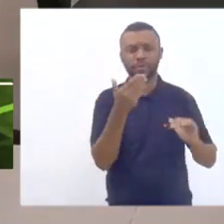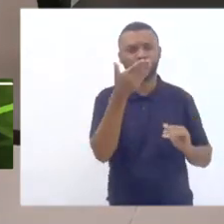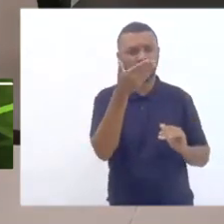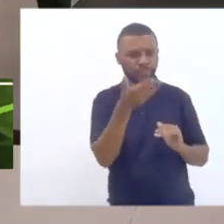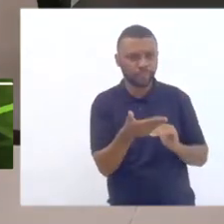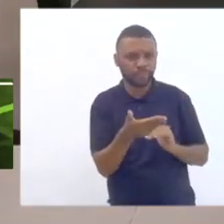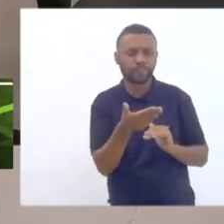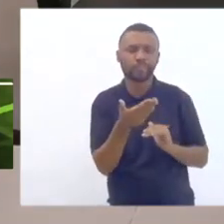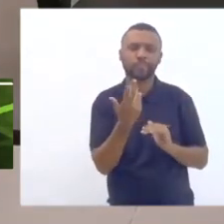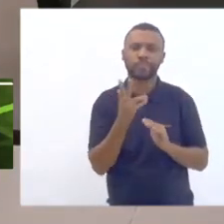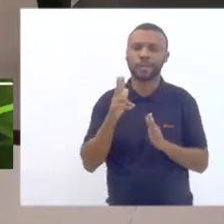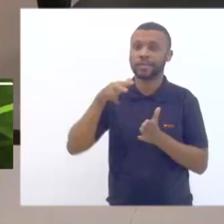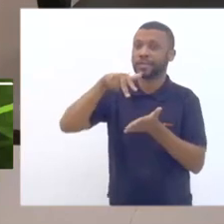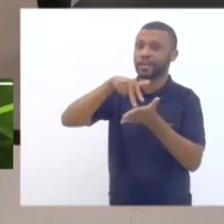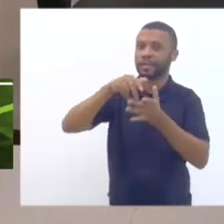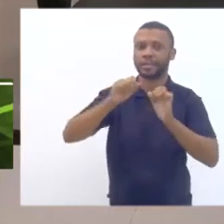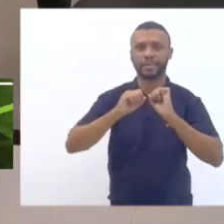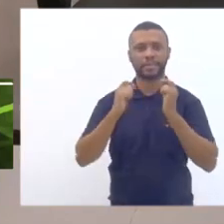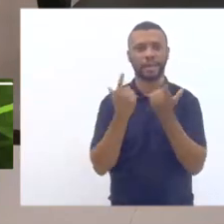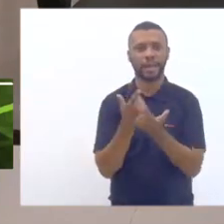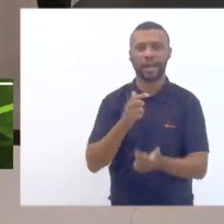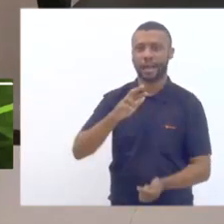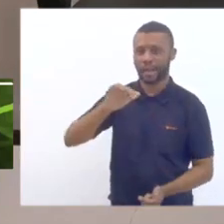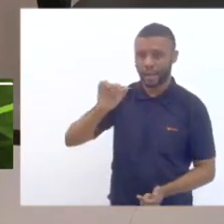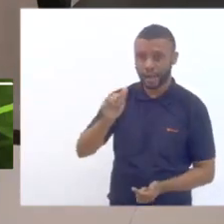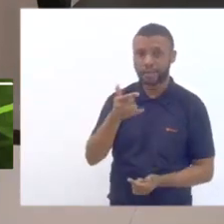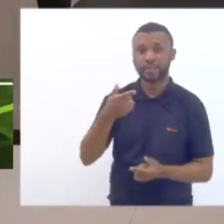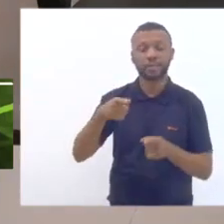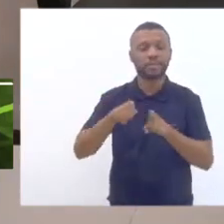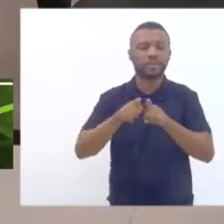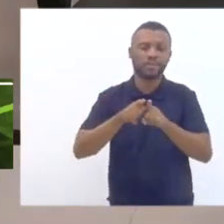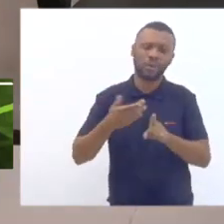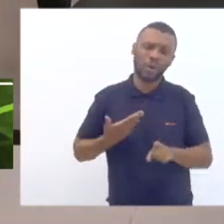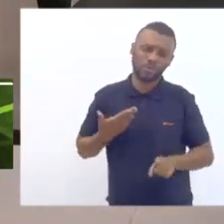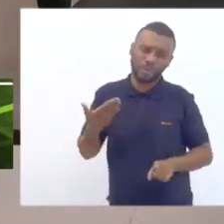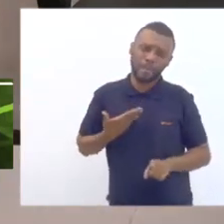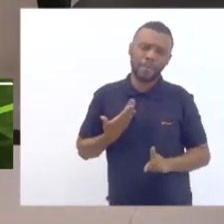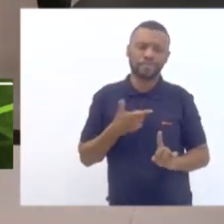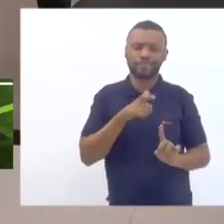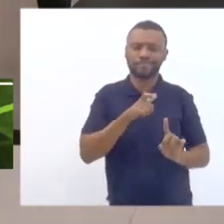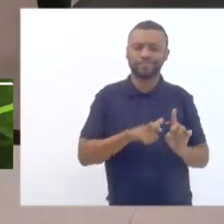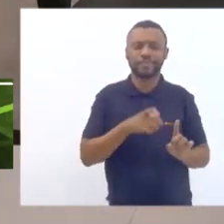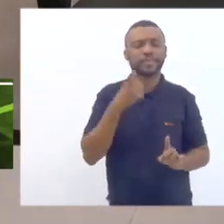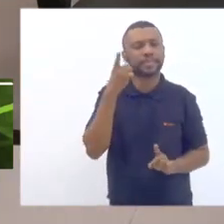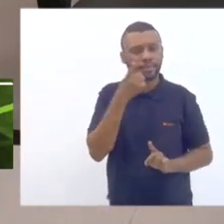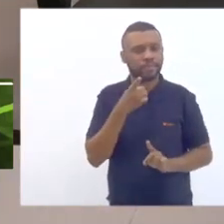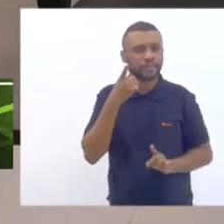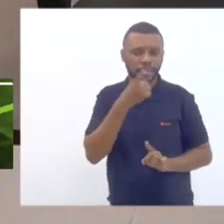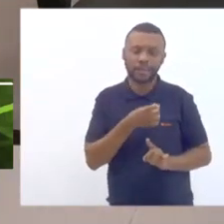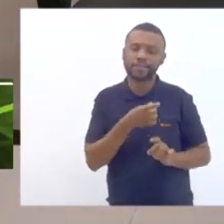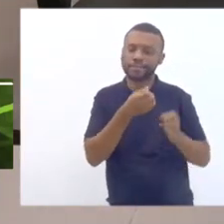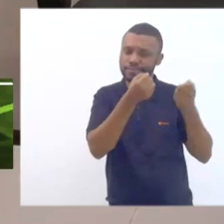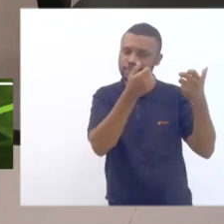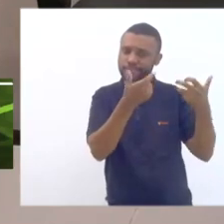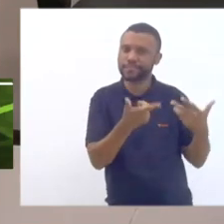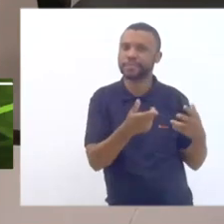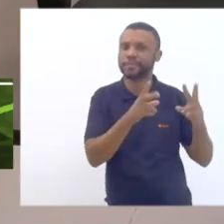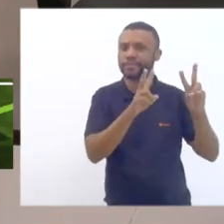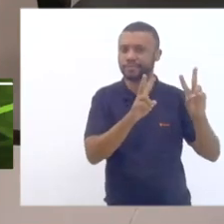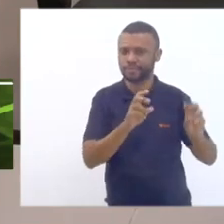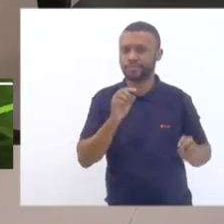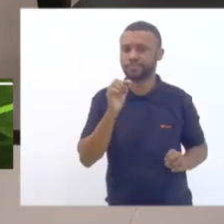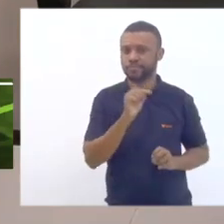a esse lugar do nosso querido deputado, posso falar assim, porque